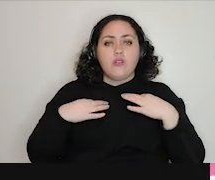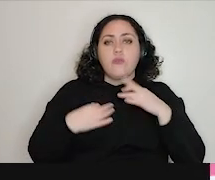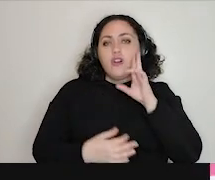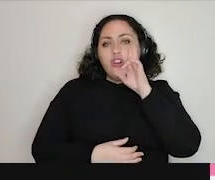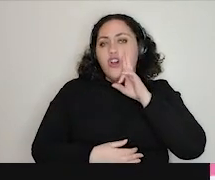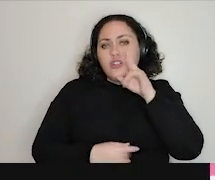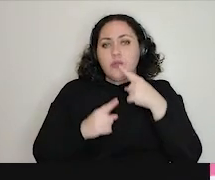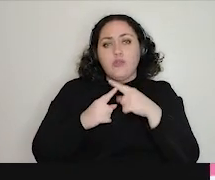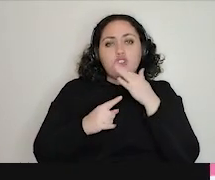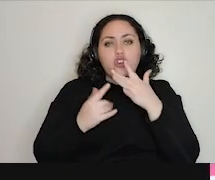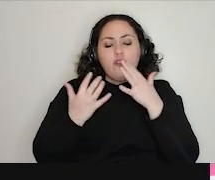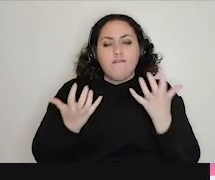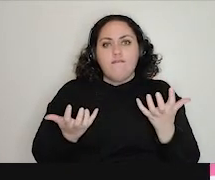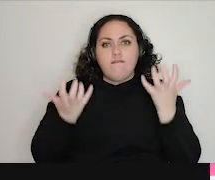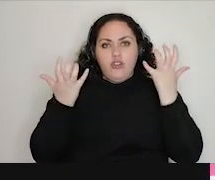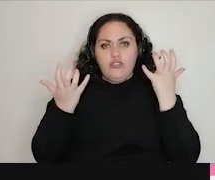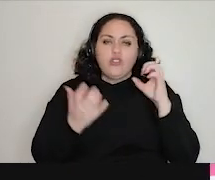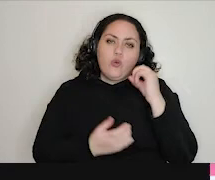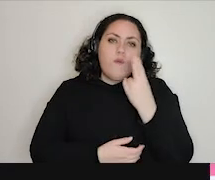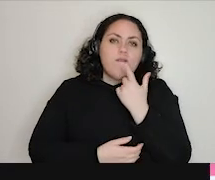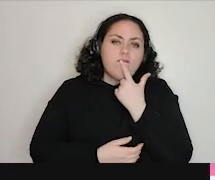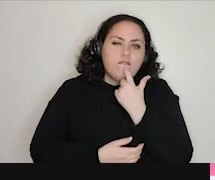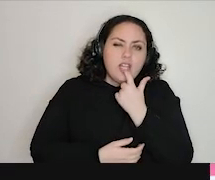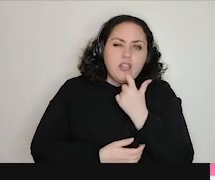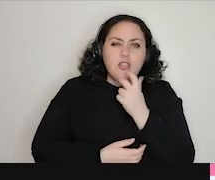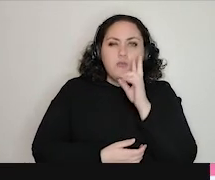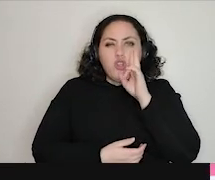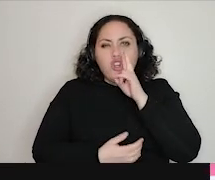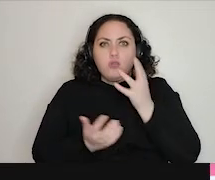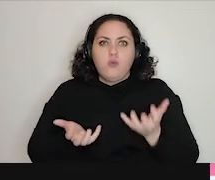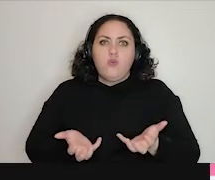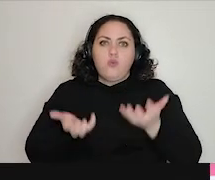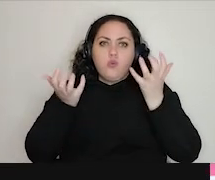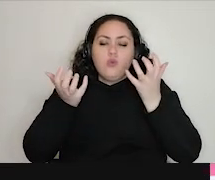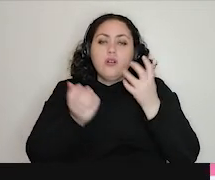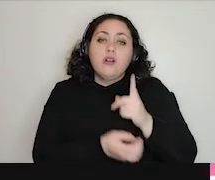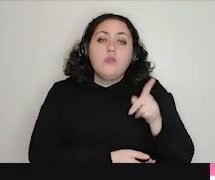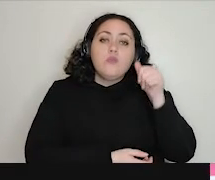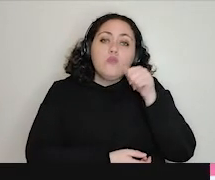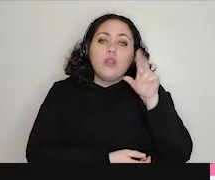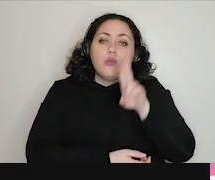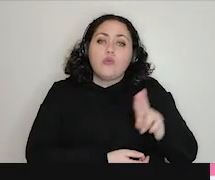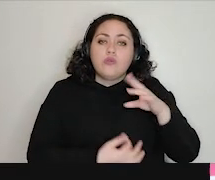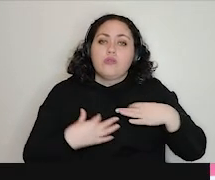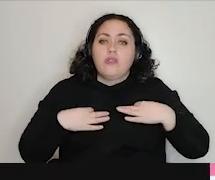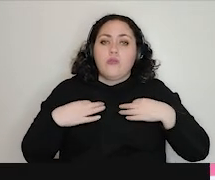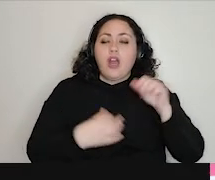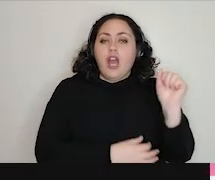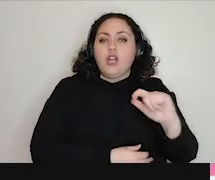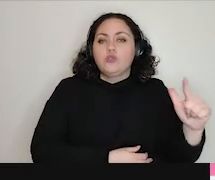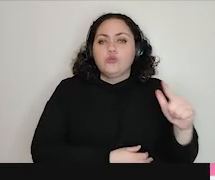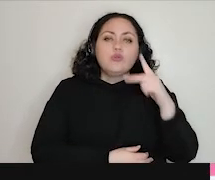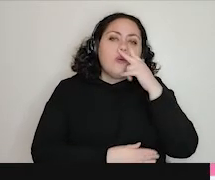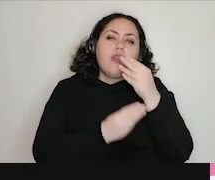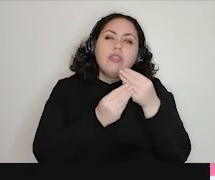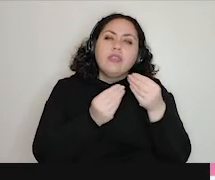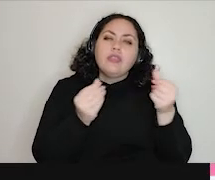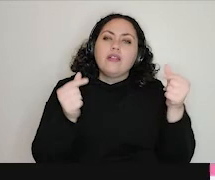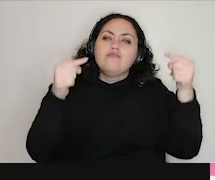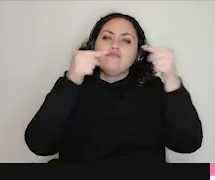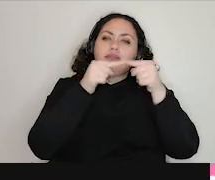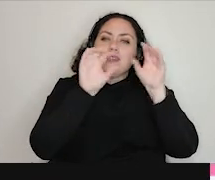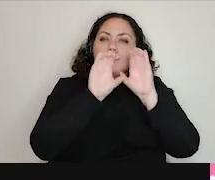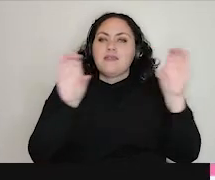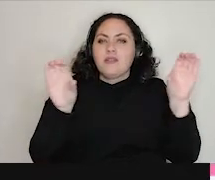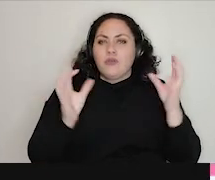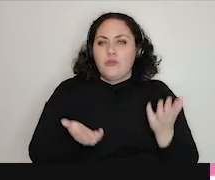homens usarem rosa, porque é uma cor vibrante e forte, ou tons avermelhados, tons arroseados, e as mulheres usarem azul, porque é uma cor delicada